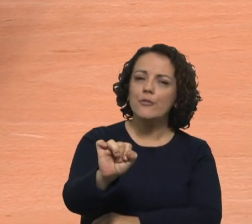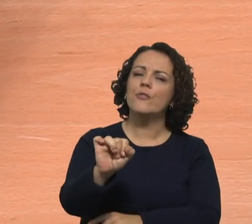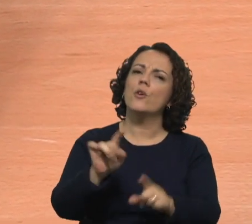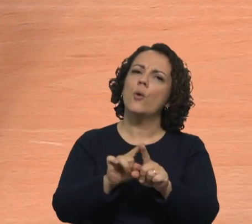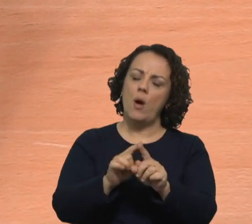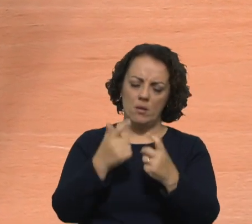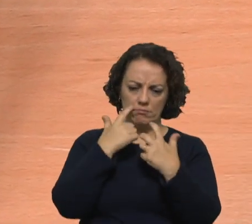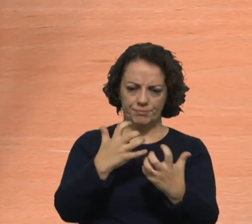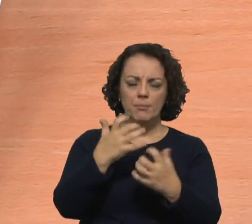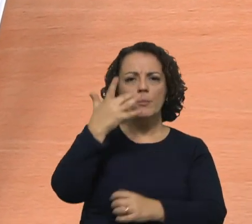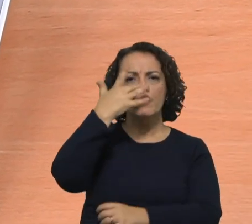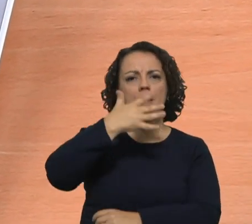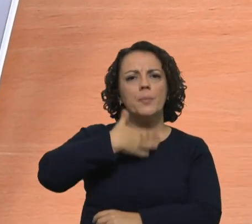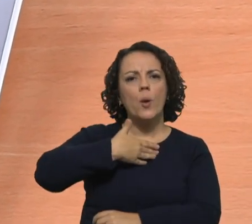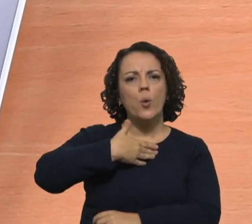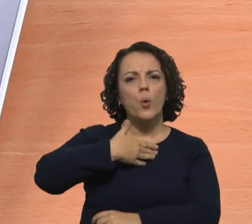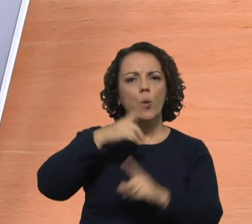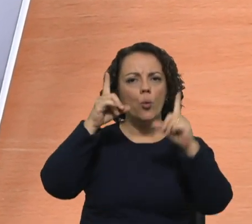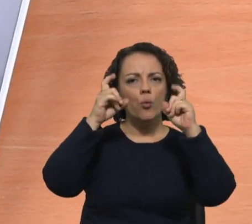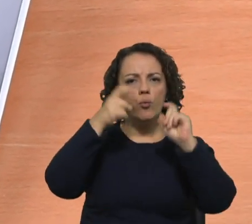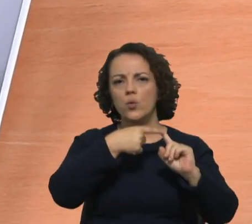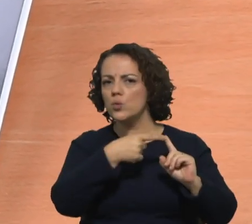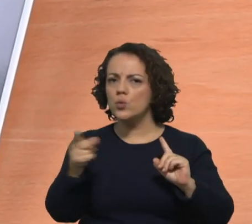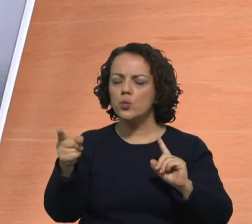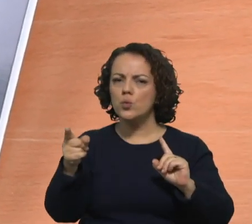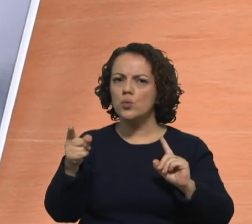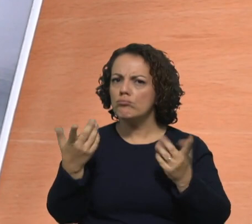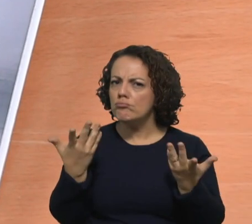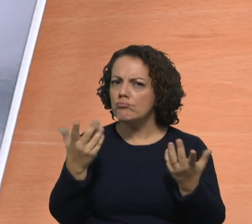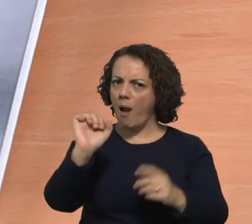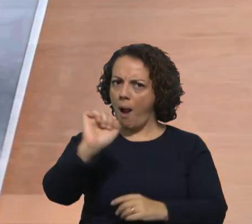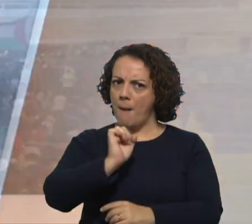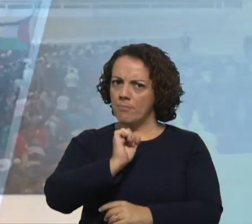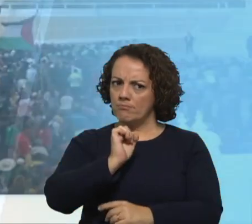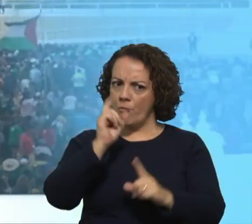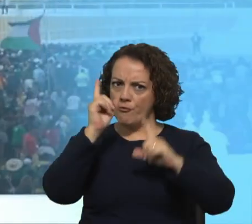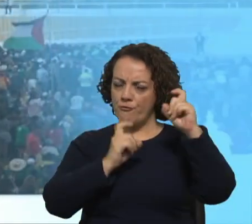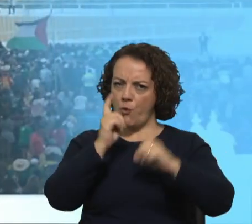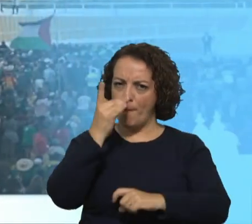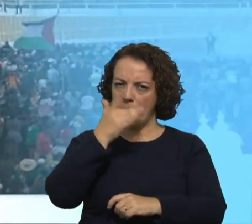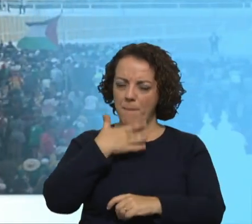preto e branco, não é? Da fotografia. É para ti uma fotografia forte,